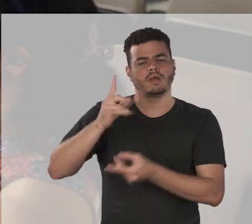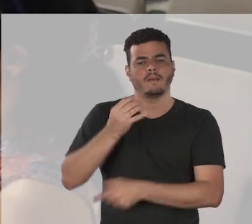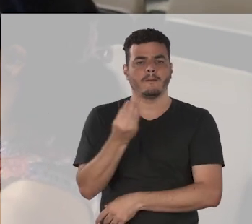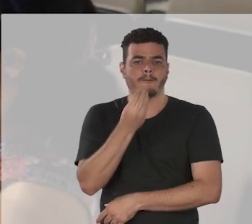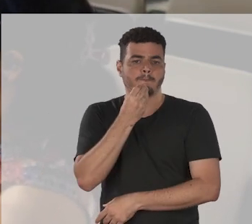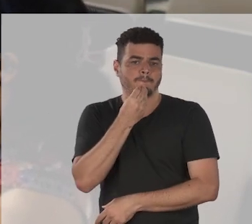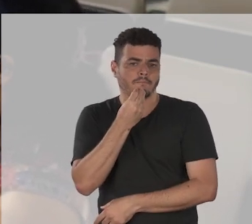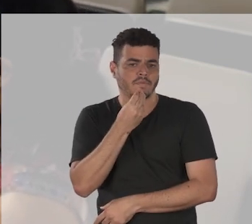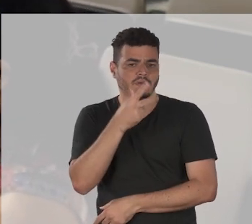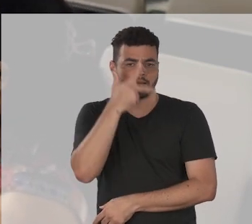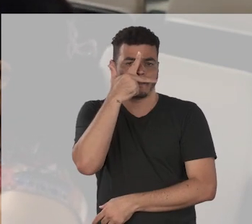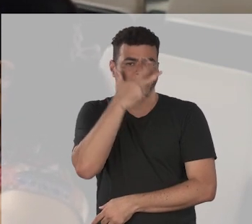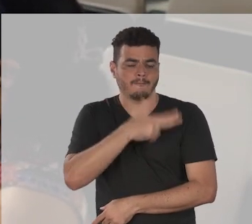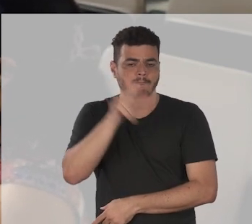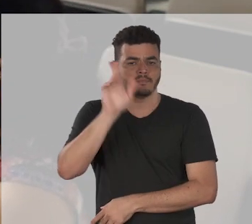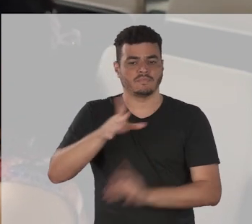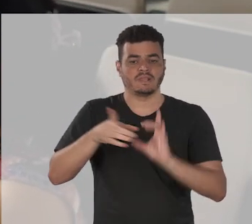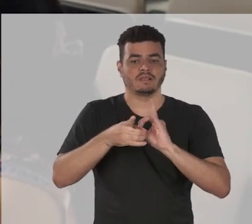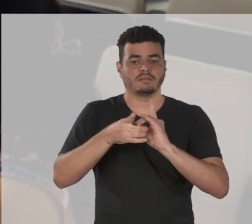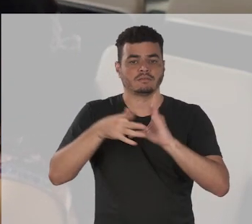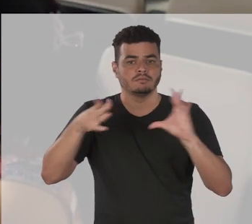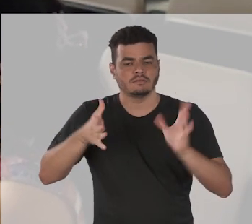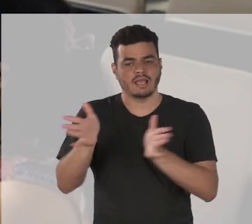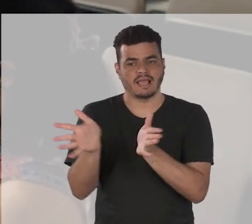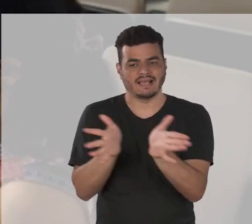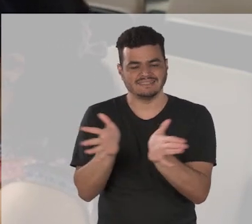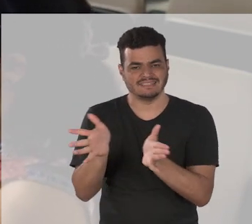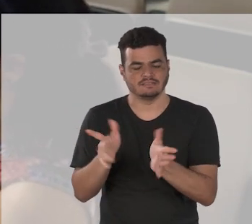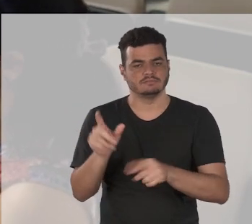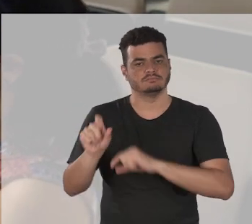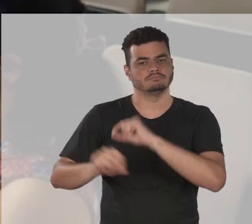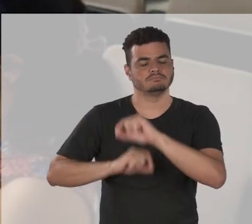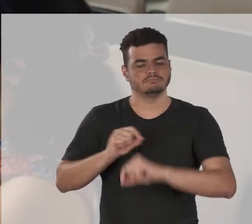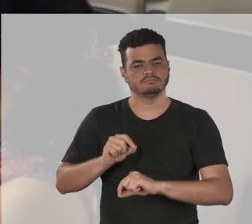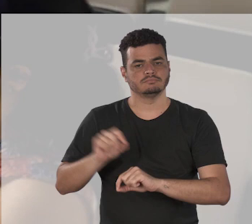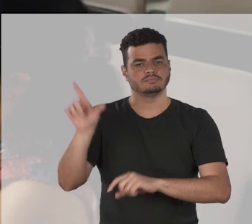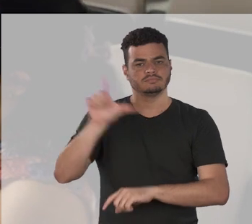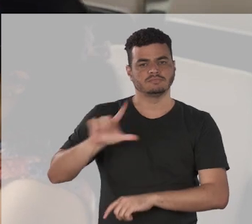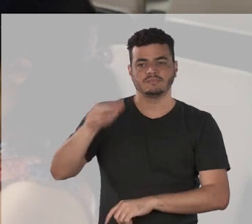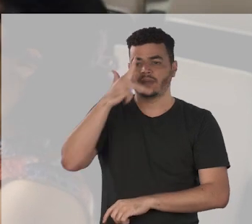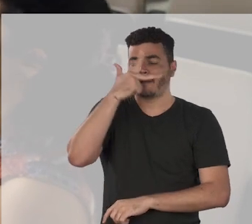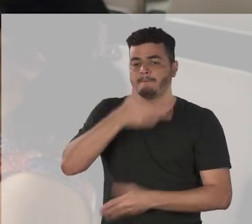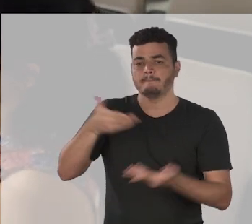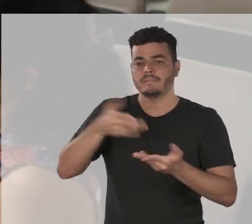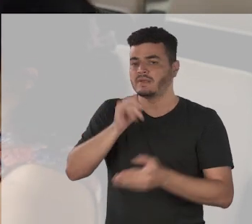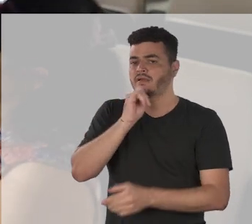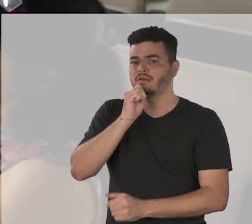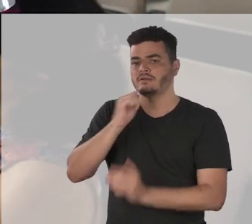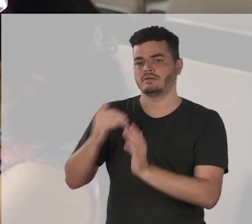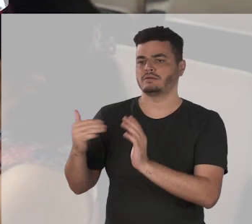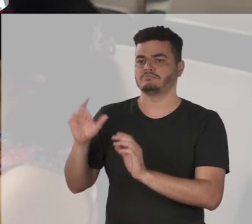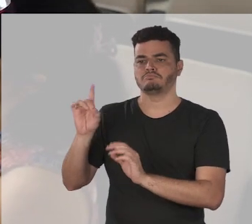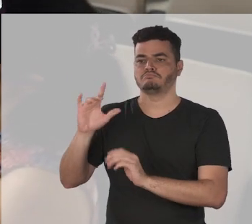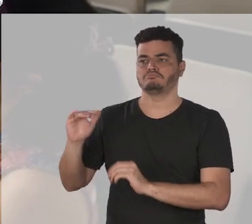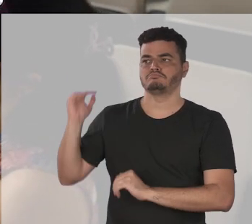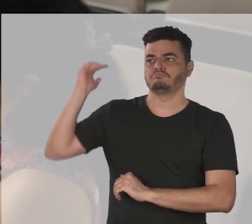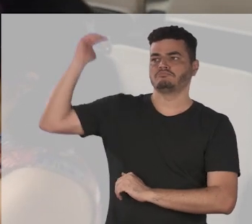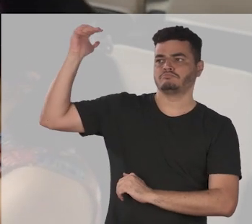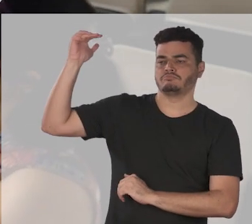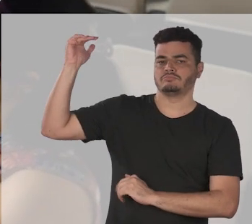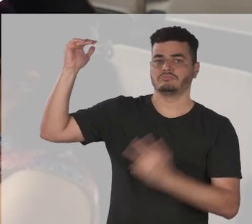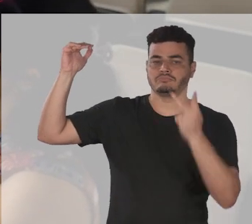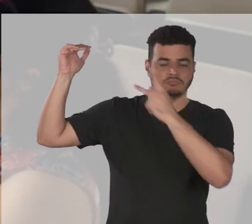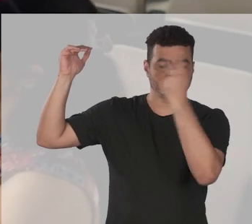de democratizar o acesso à literatura, que ainda é elitizado no nosso país, não sei, mas